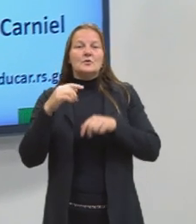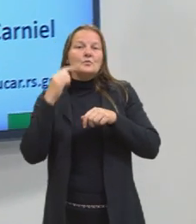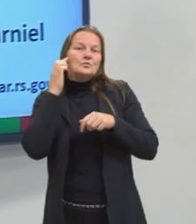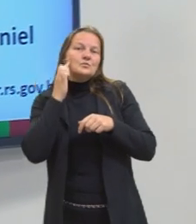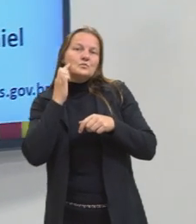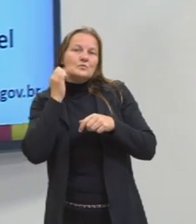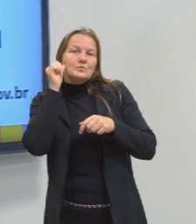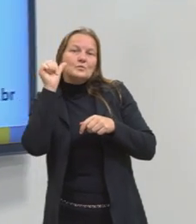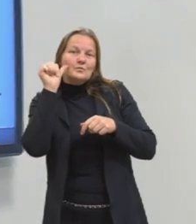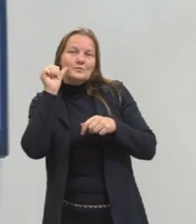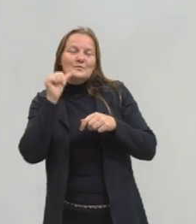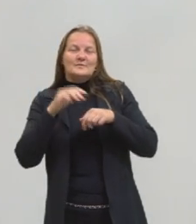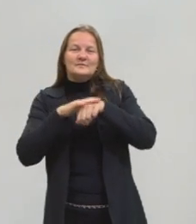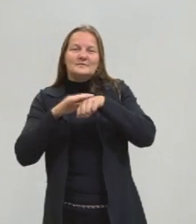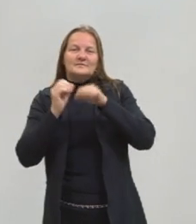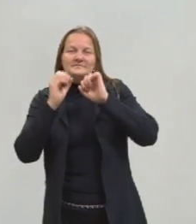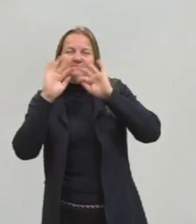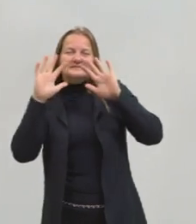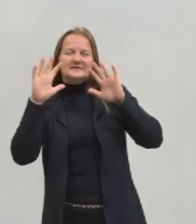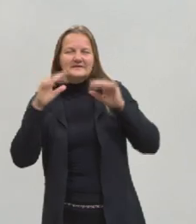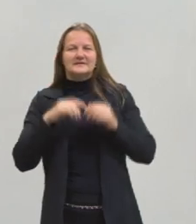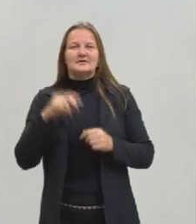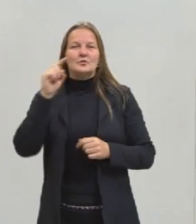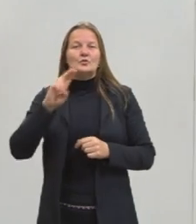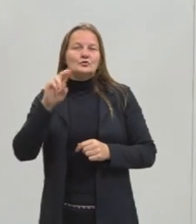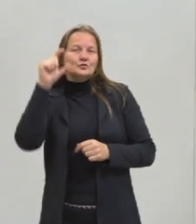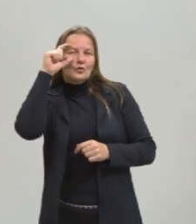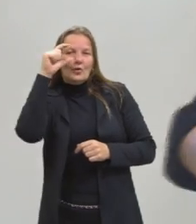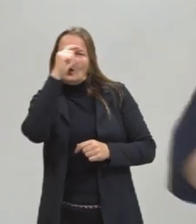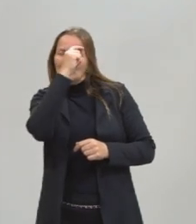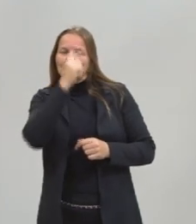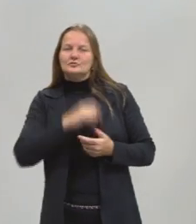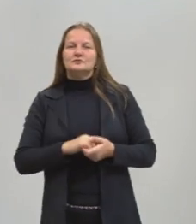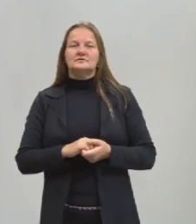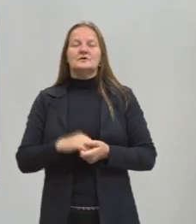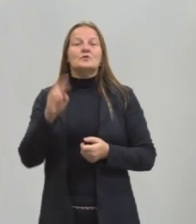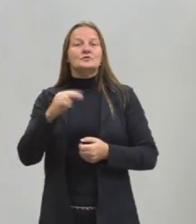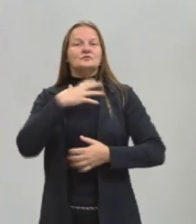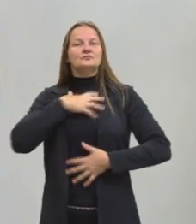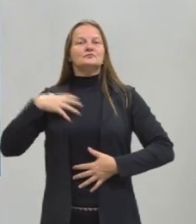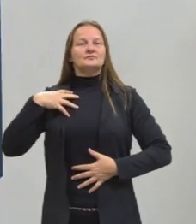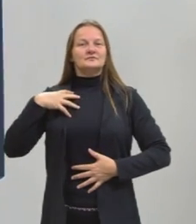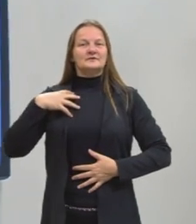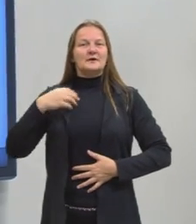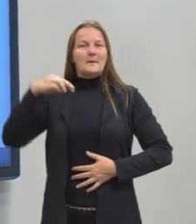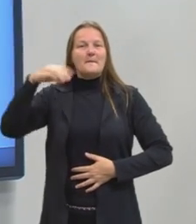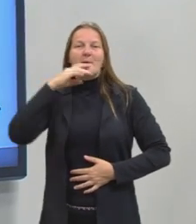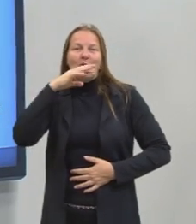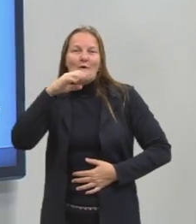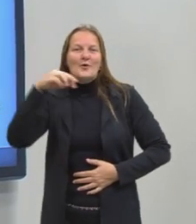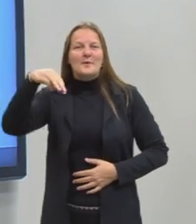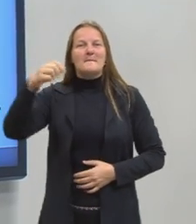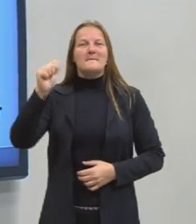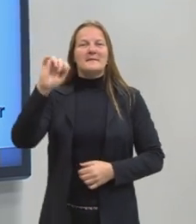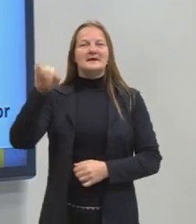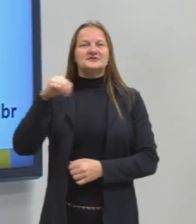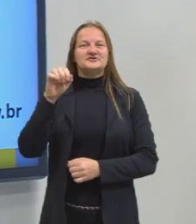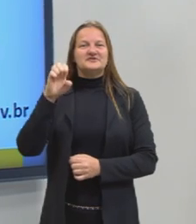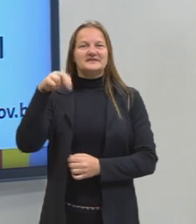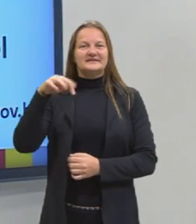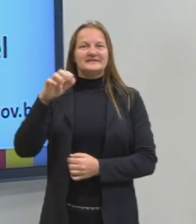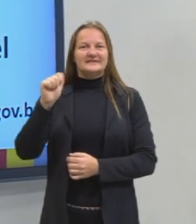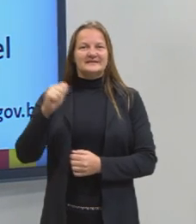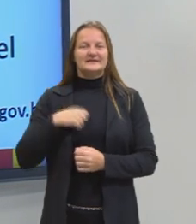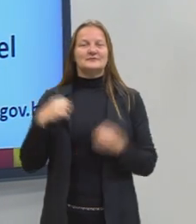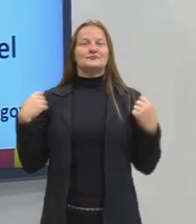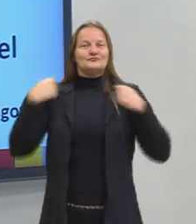pele clara cabelos e olhos castanhos uso óculos Estou vestindo a camiseta do pré-enem na cor Magenta e utilizando